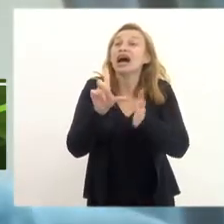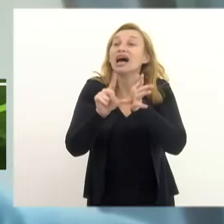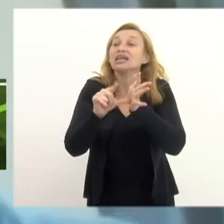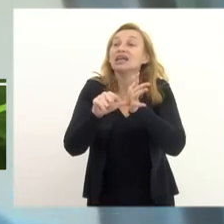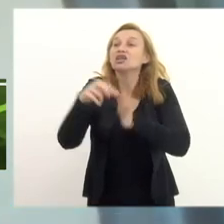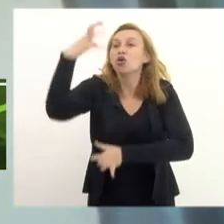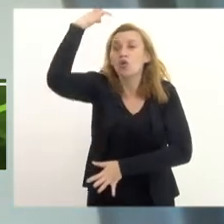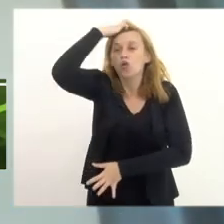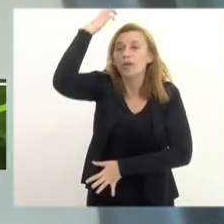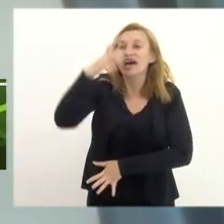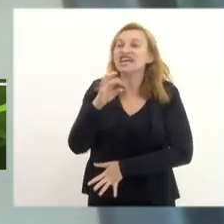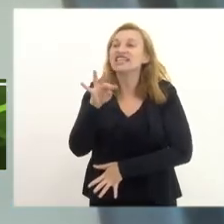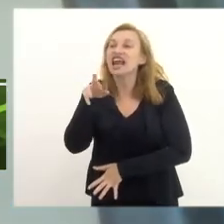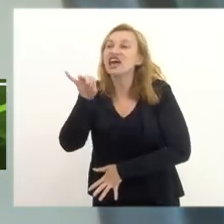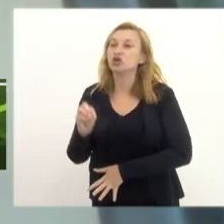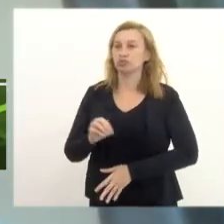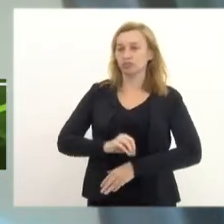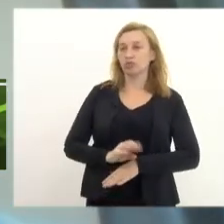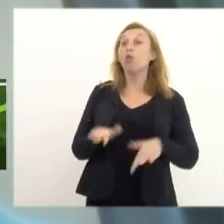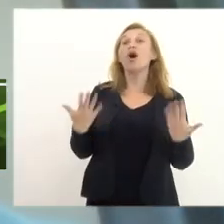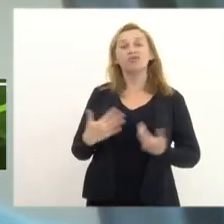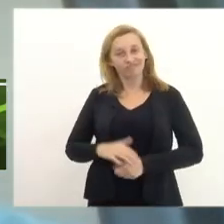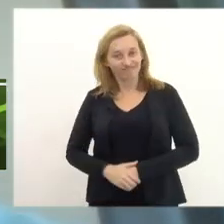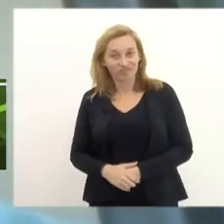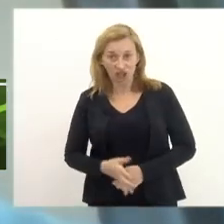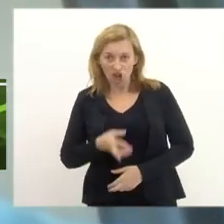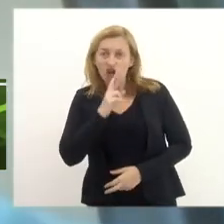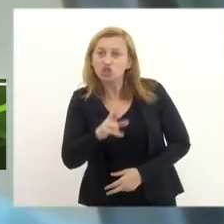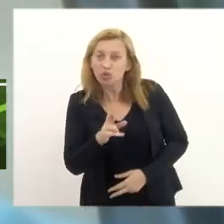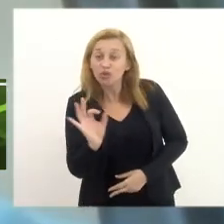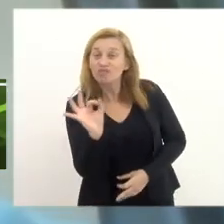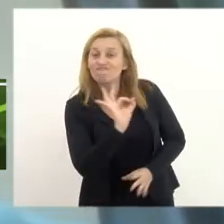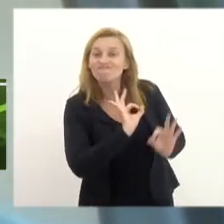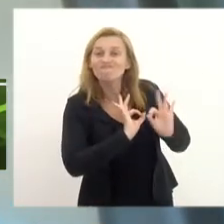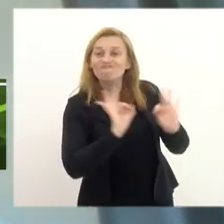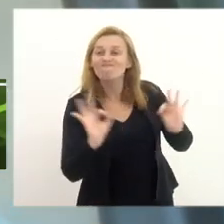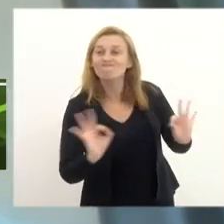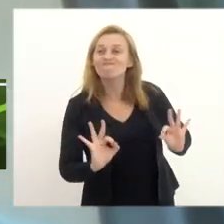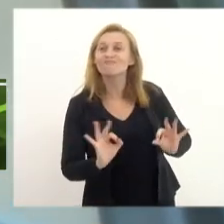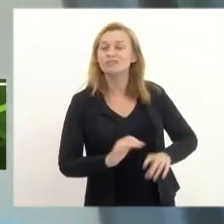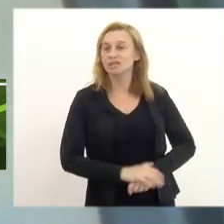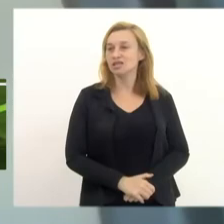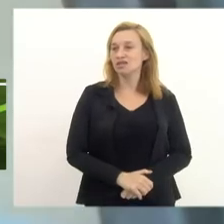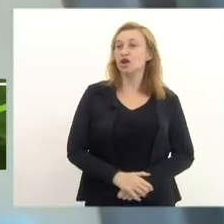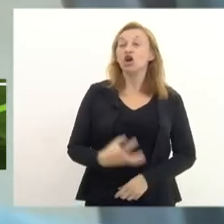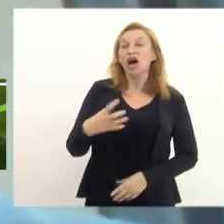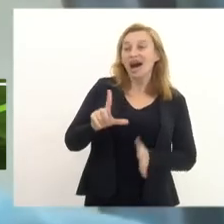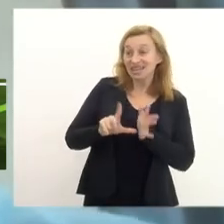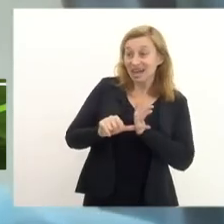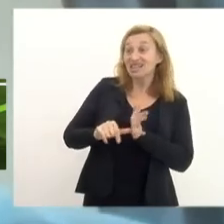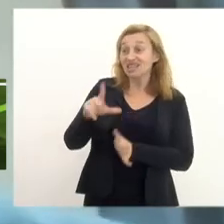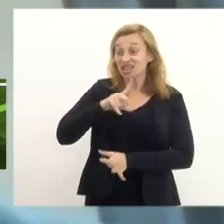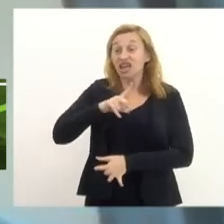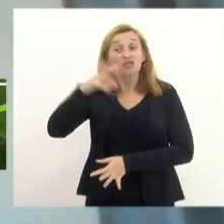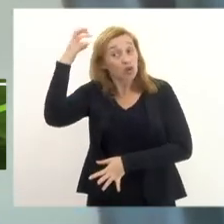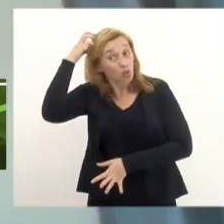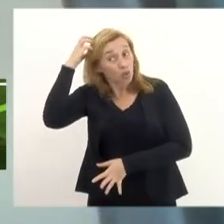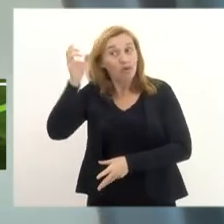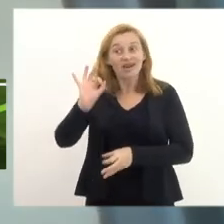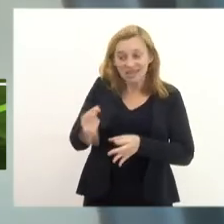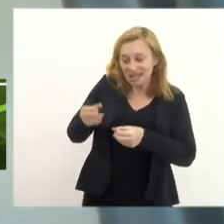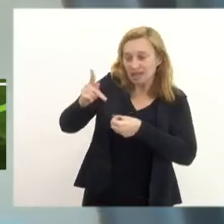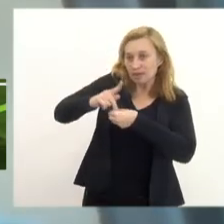culpa dos estaleiros. Nenhuma. Todo o atraso que teve foi culpa, principalmente da